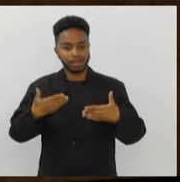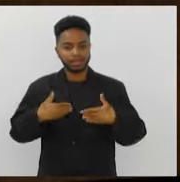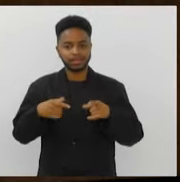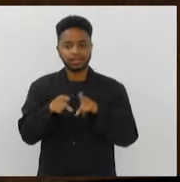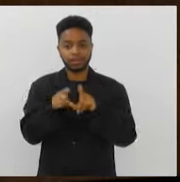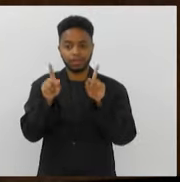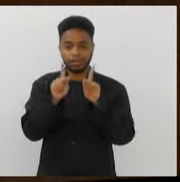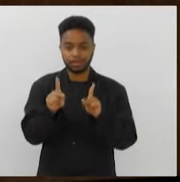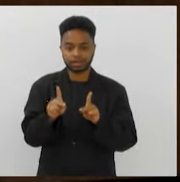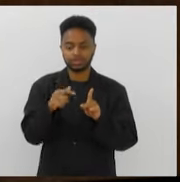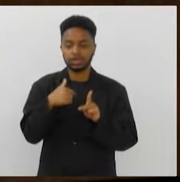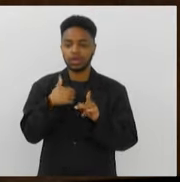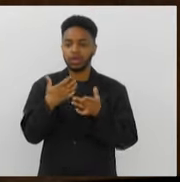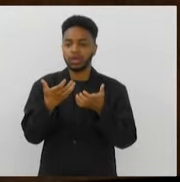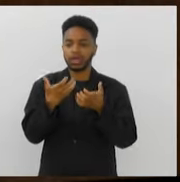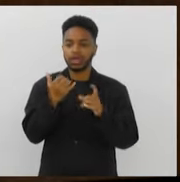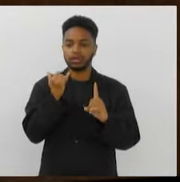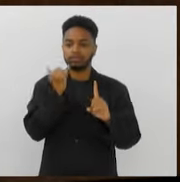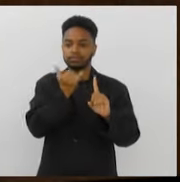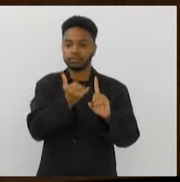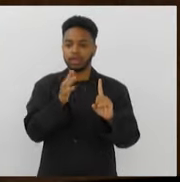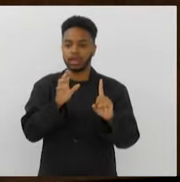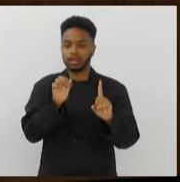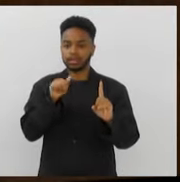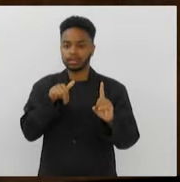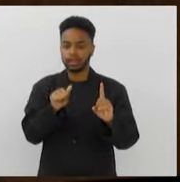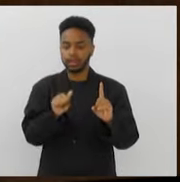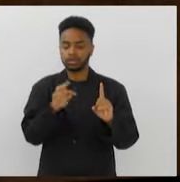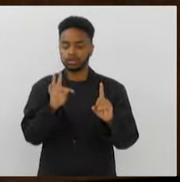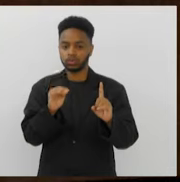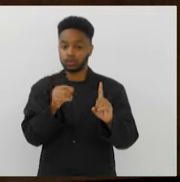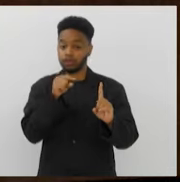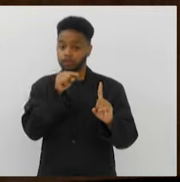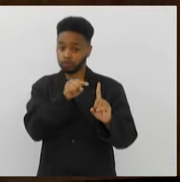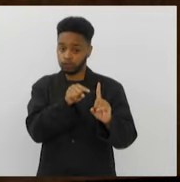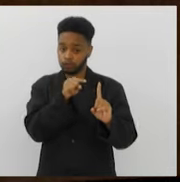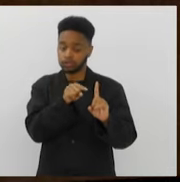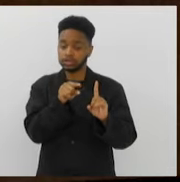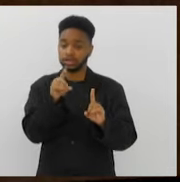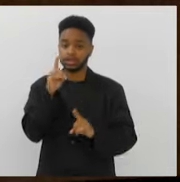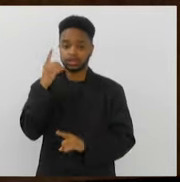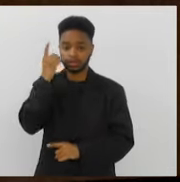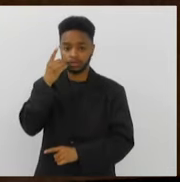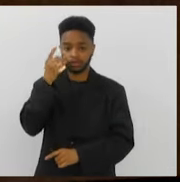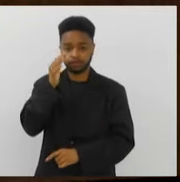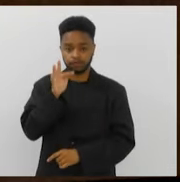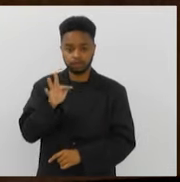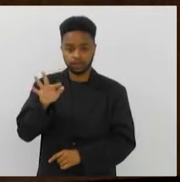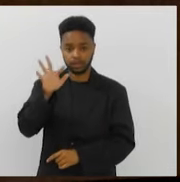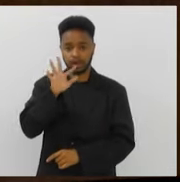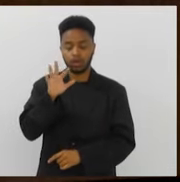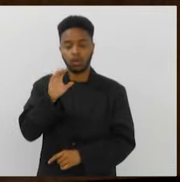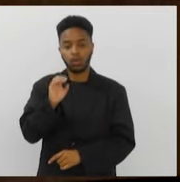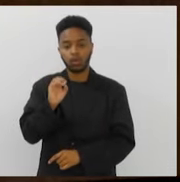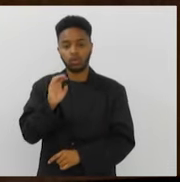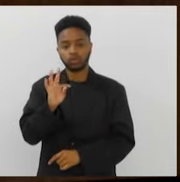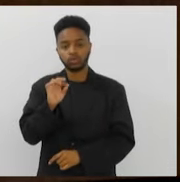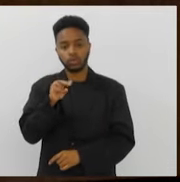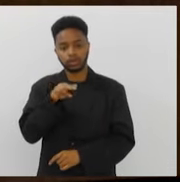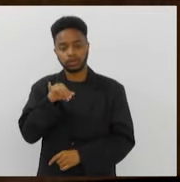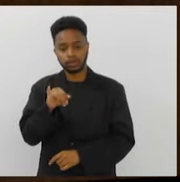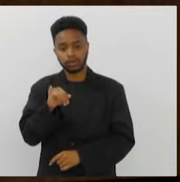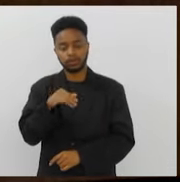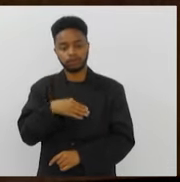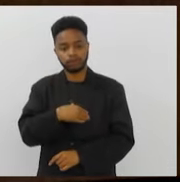aqui, Renato, dizer que você, o deputado federal Otônio de Paula, a dona Fátima,